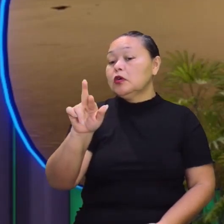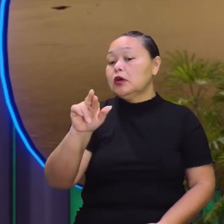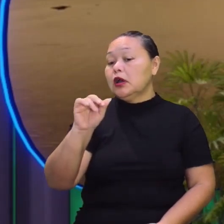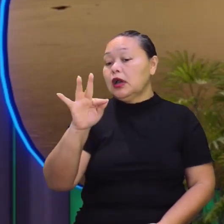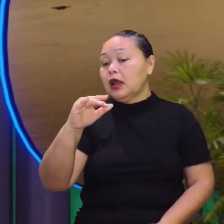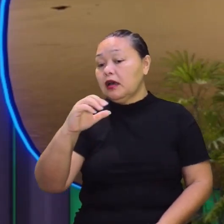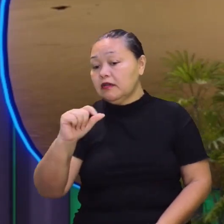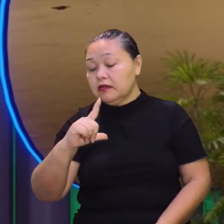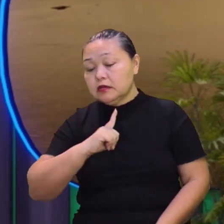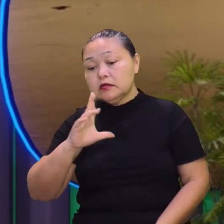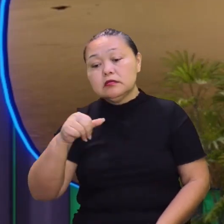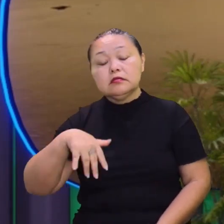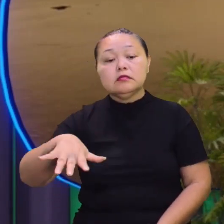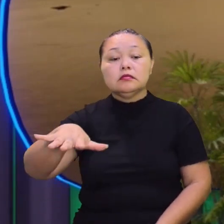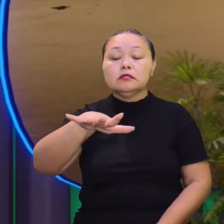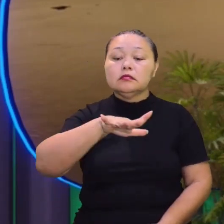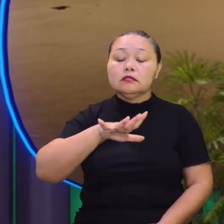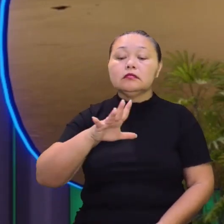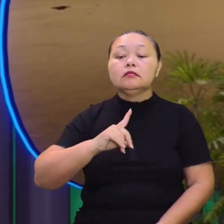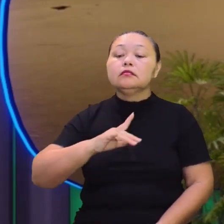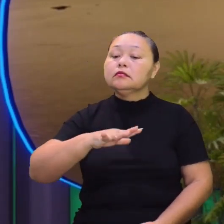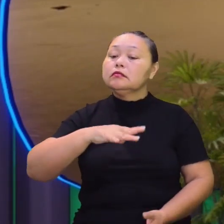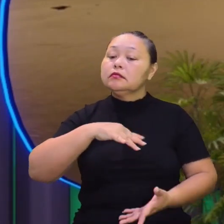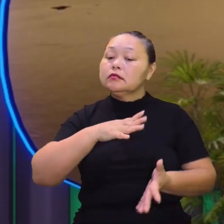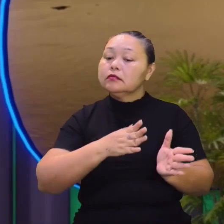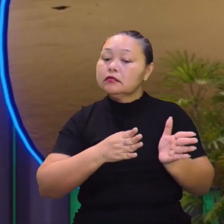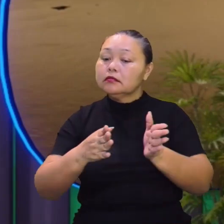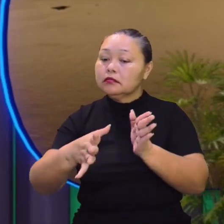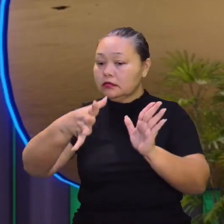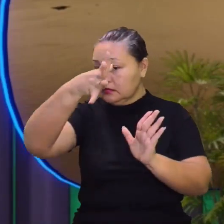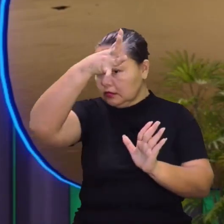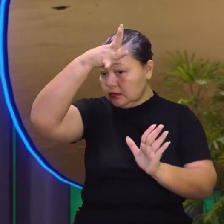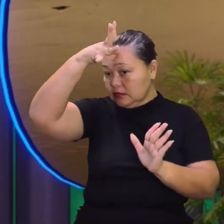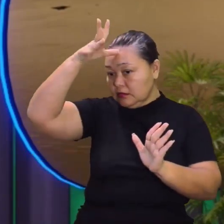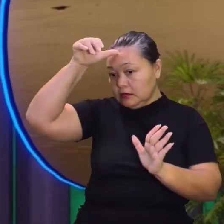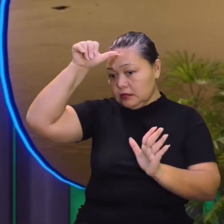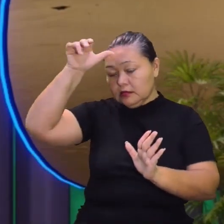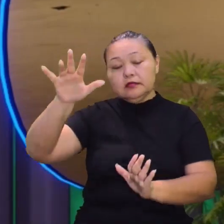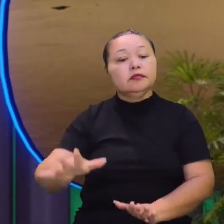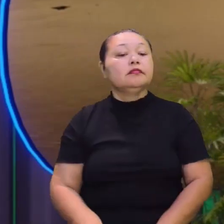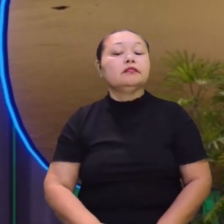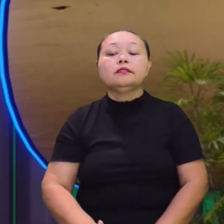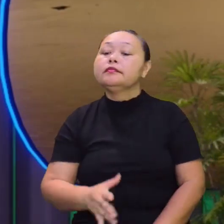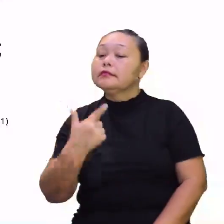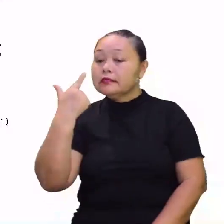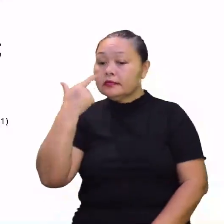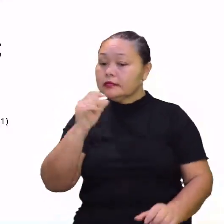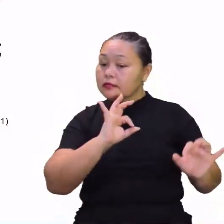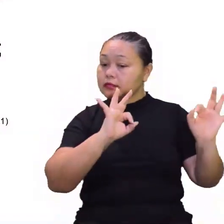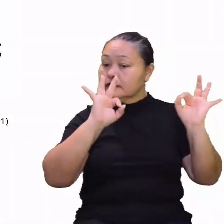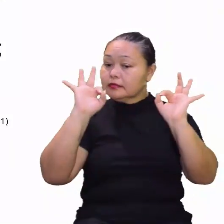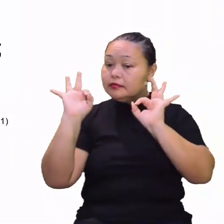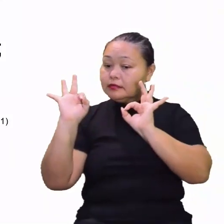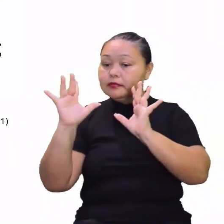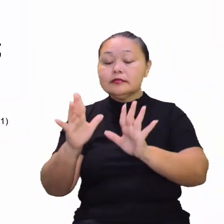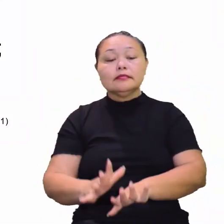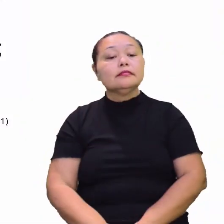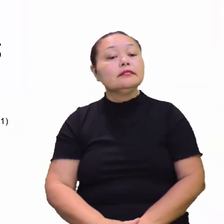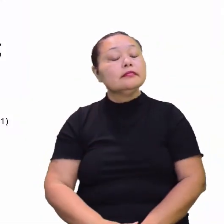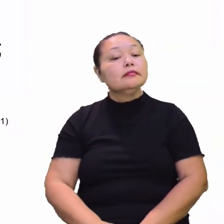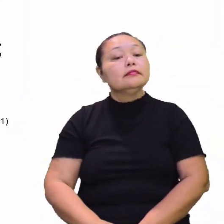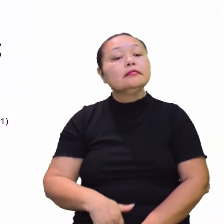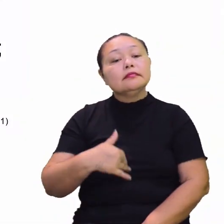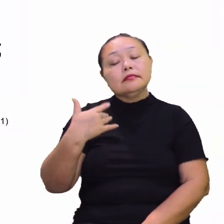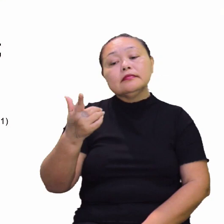de bacias, que é a bacia do Rio Amazonas. Exatamente. Beleza? Então, vamos lá, de olho na tela.